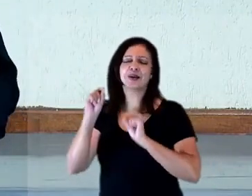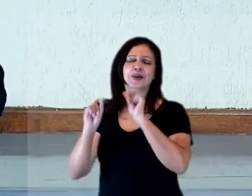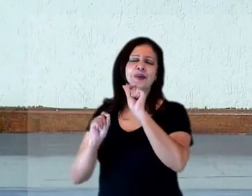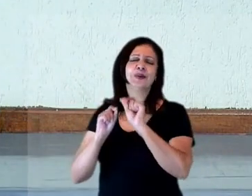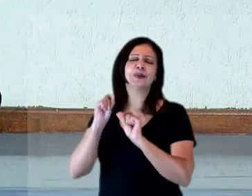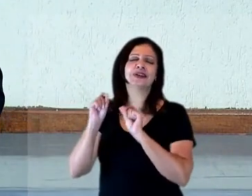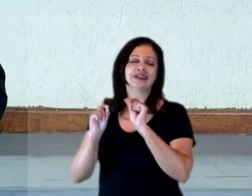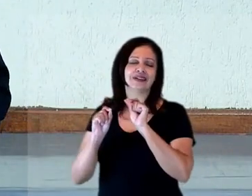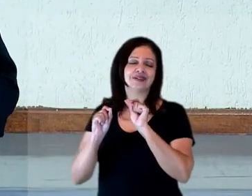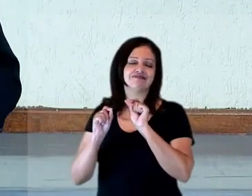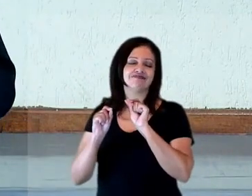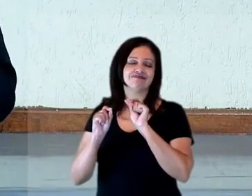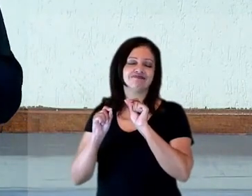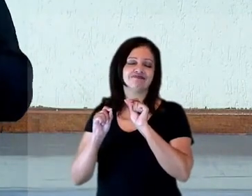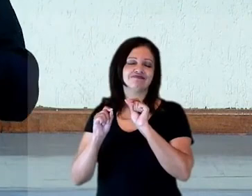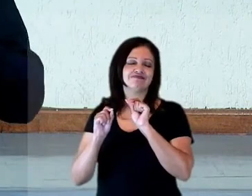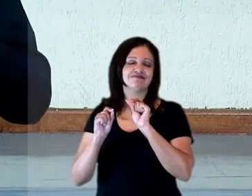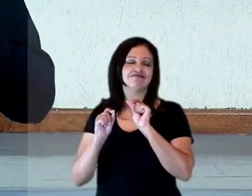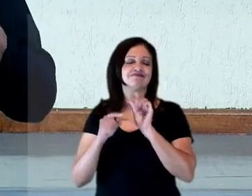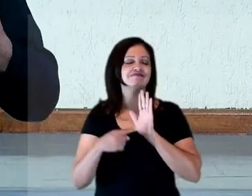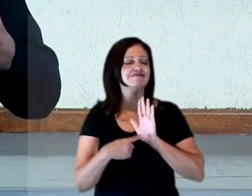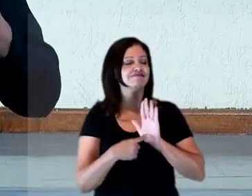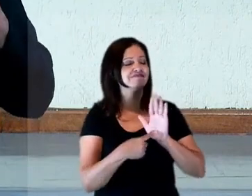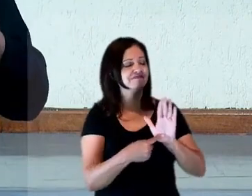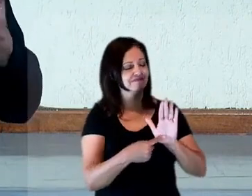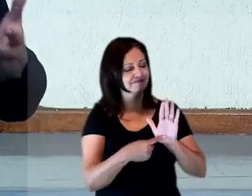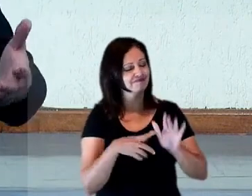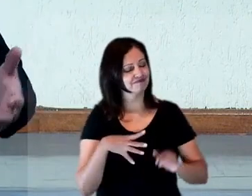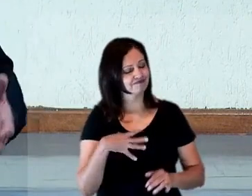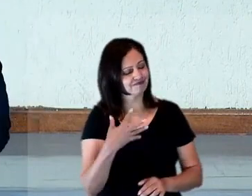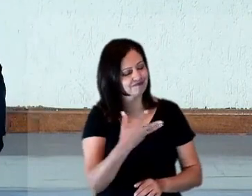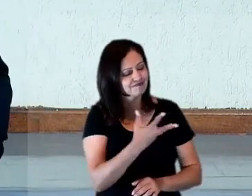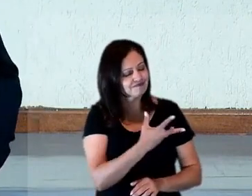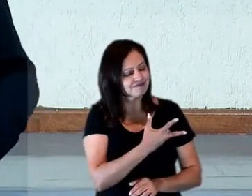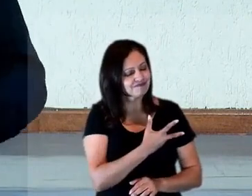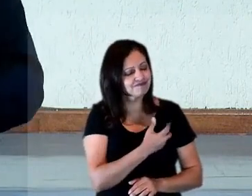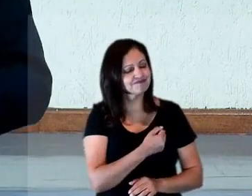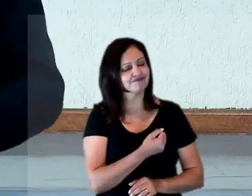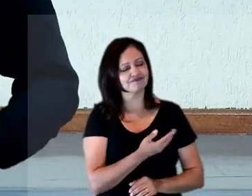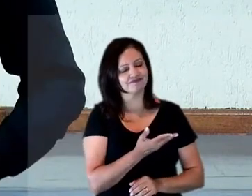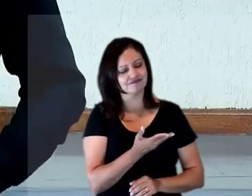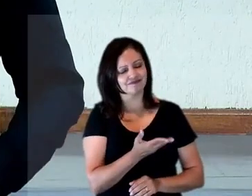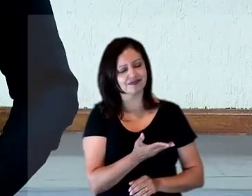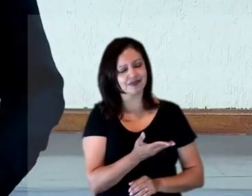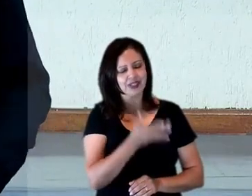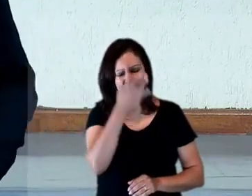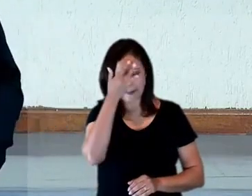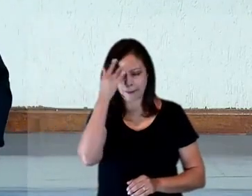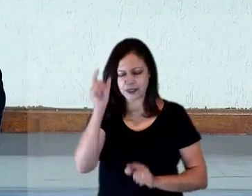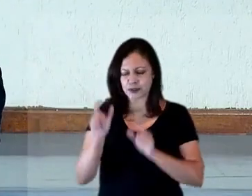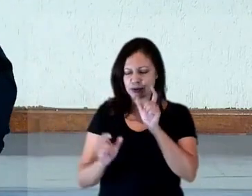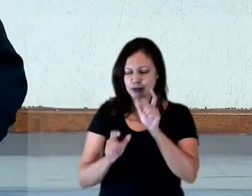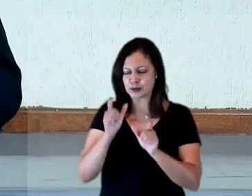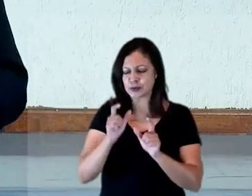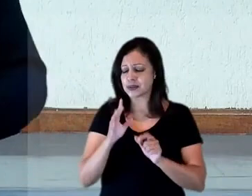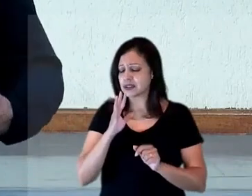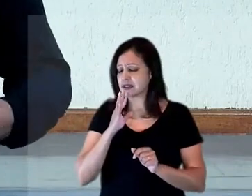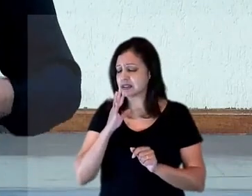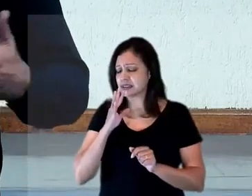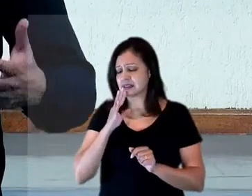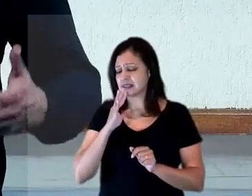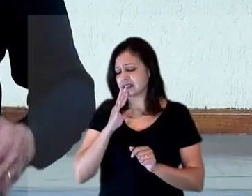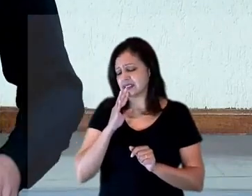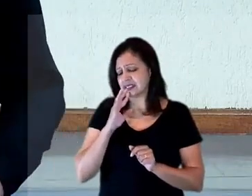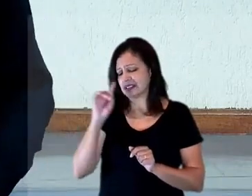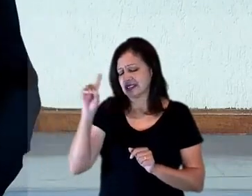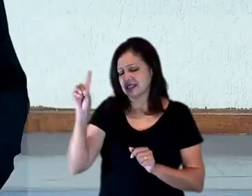aquela pessoa. Certamente existem pessoas que não conhecem ao Senhor e que fazem parte do nosso contexto, seja ele